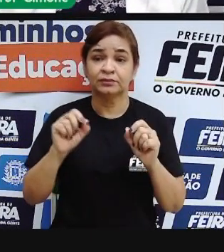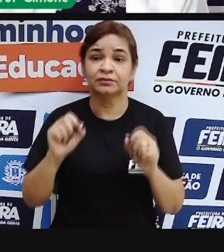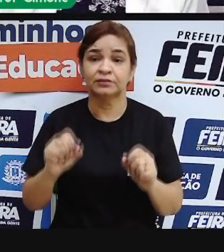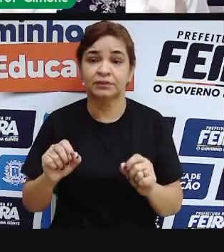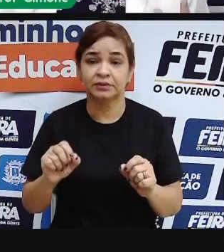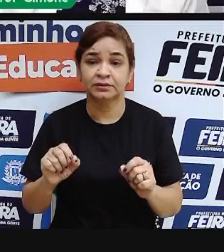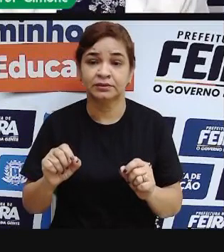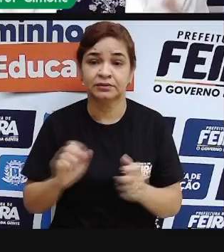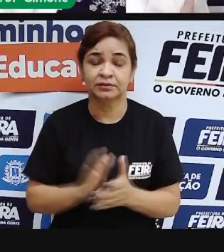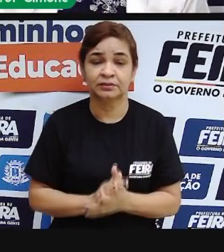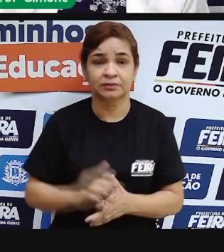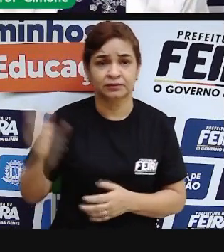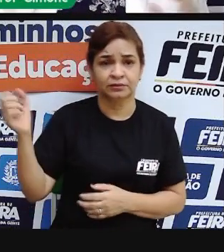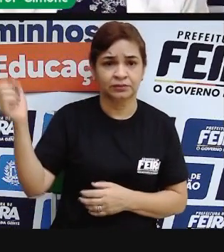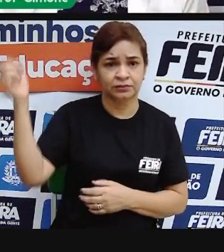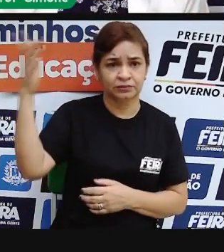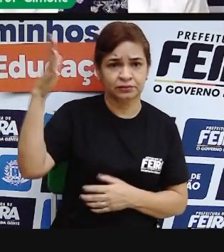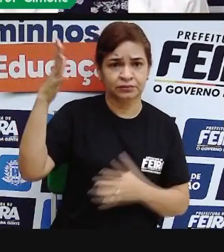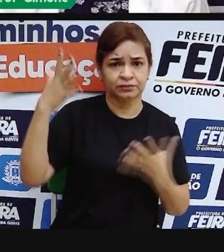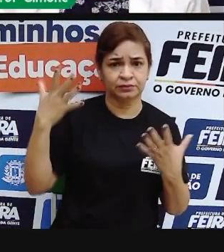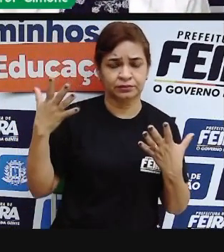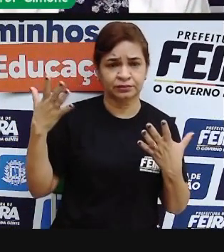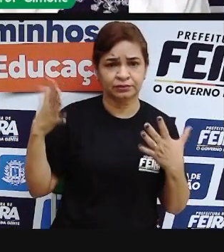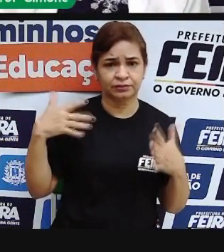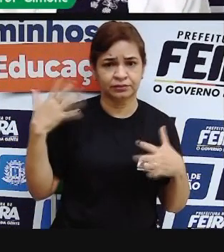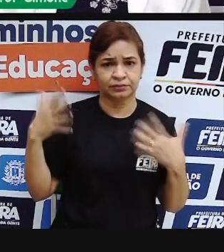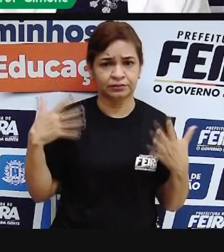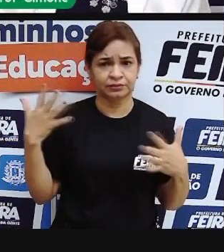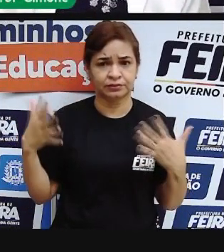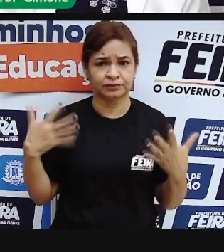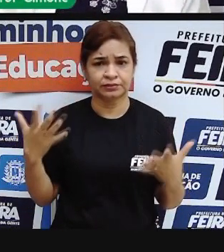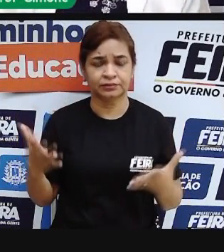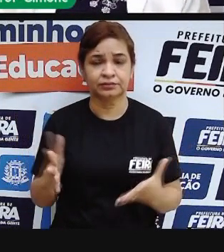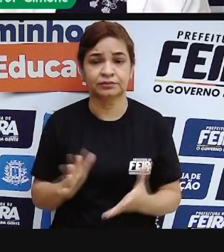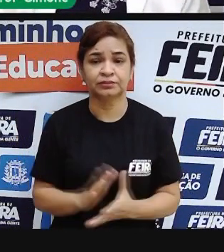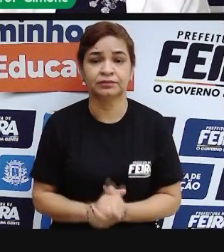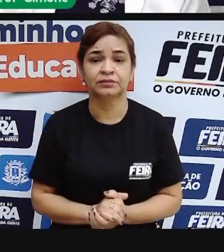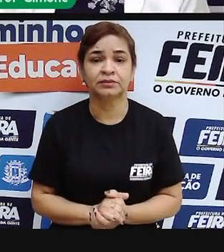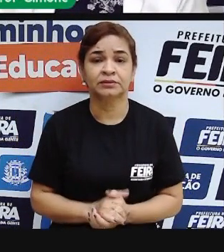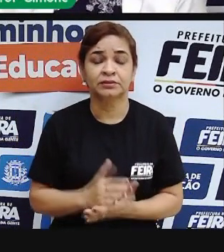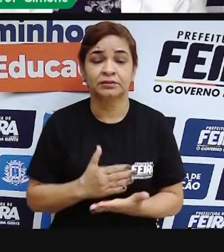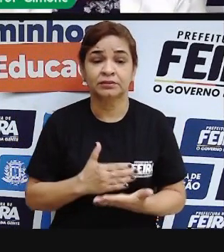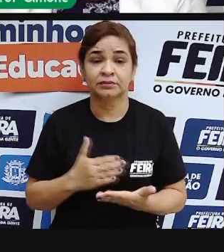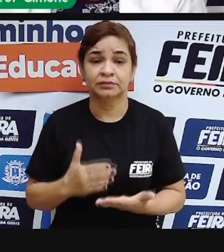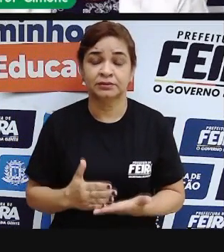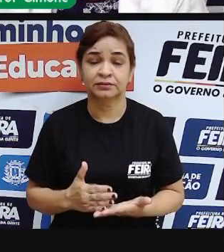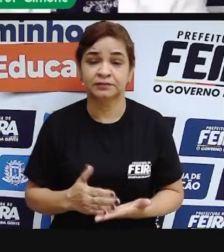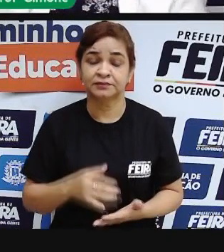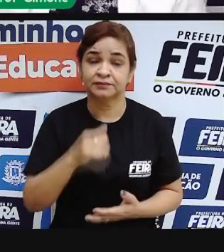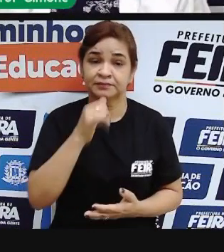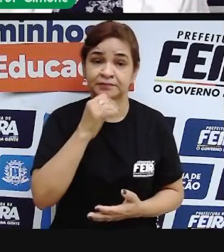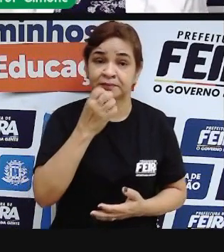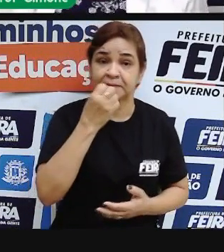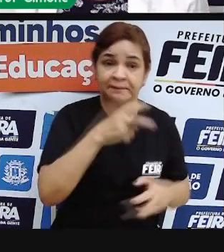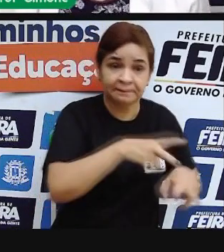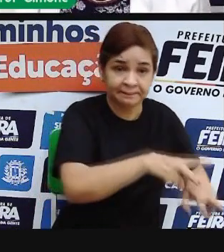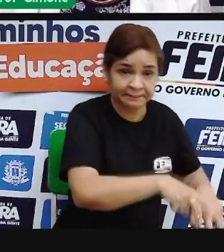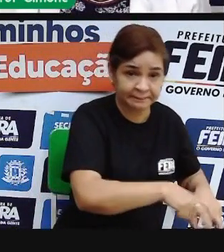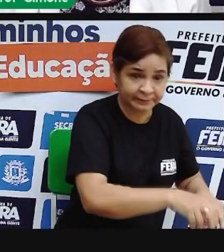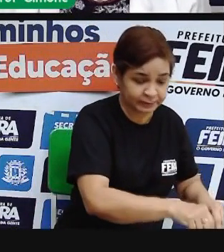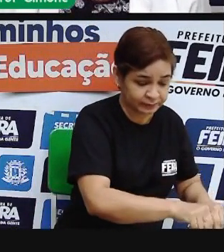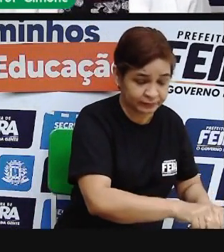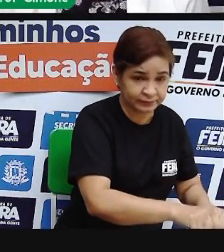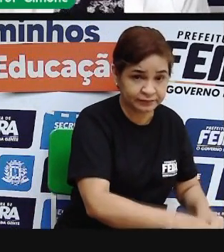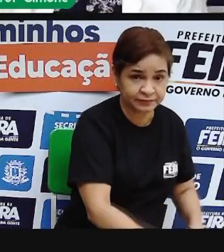de verão, perdão, não é equinócio não, é o solstício de verão, né? Que é o período em que as terras ficam férteis e boas para o